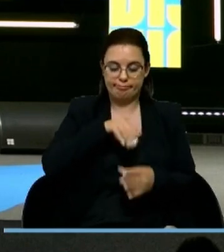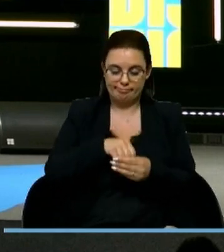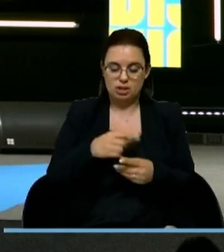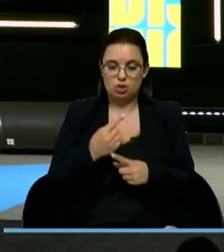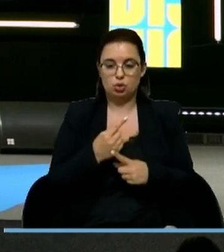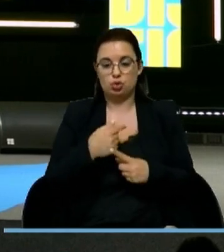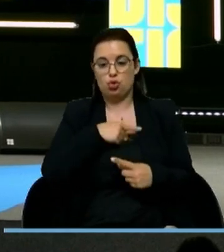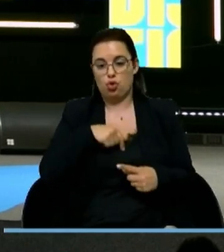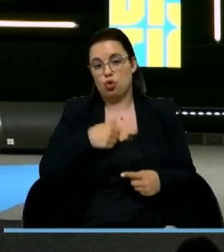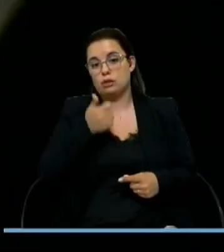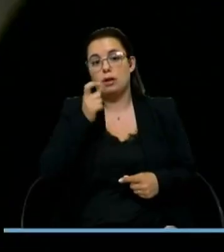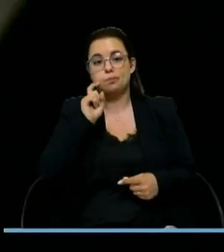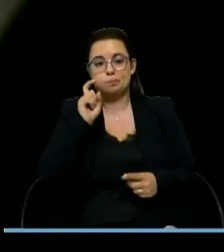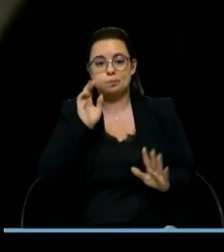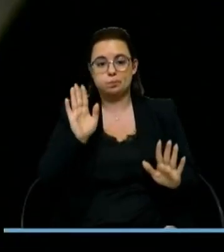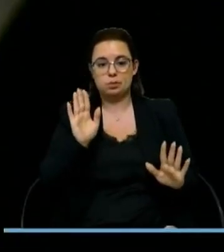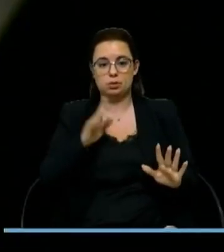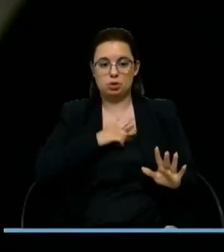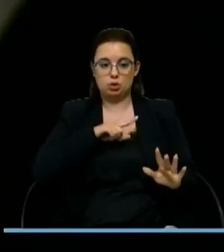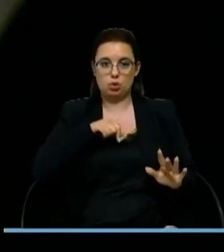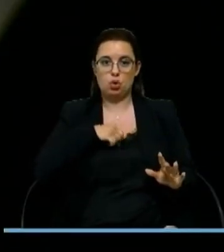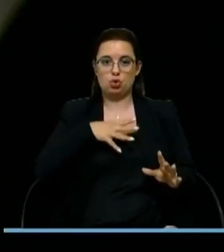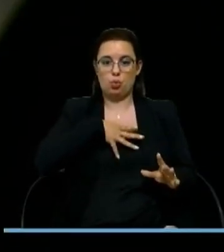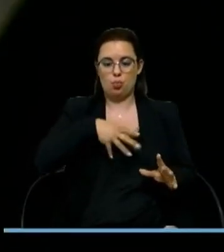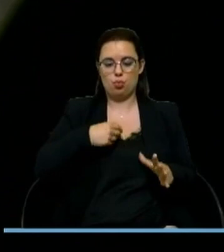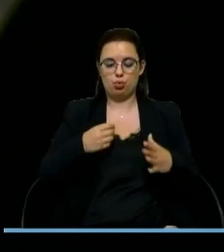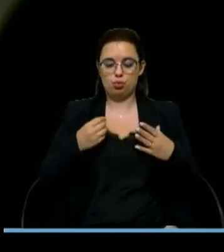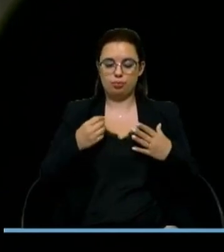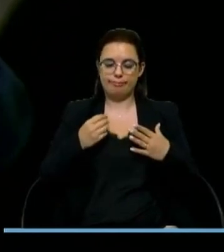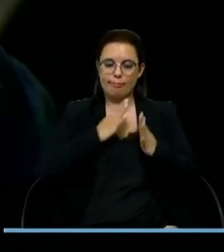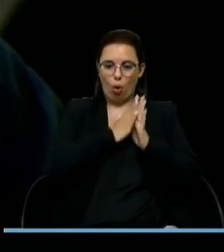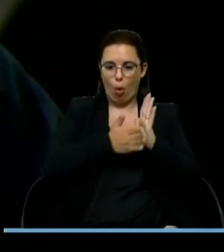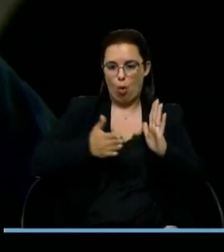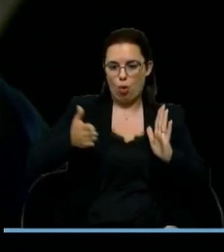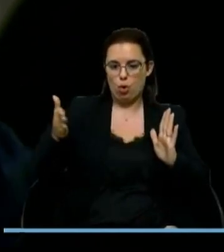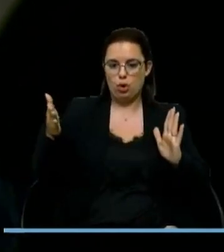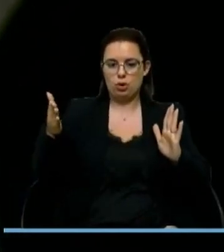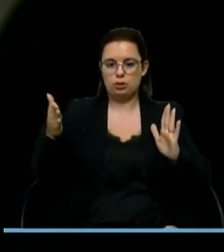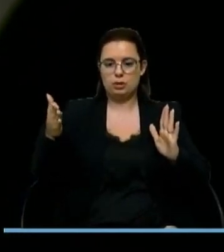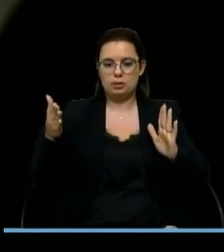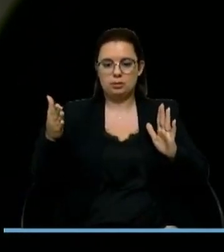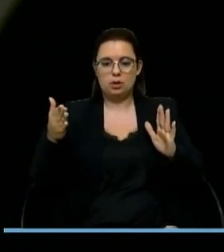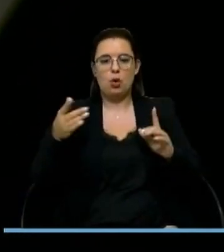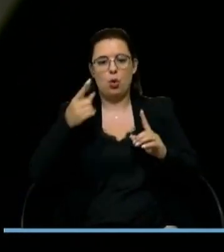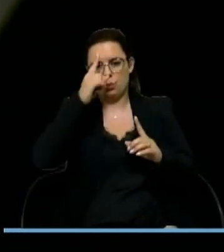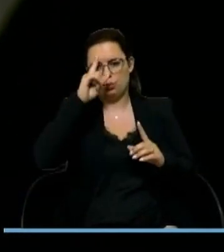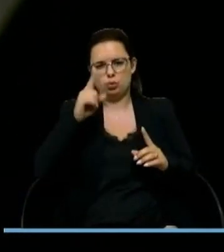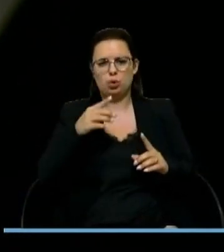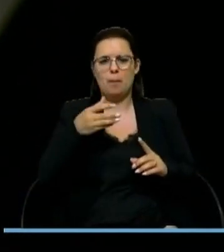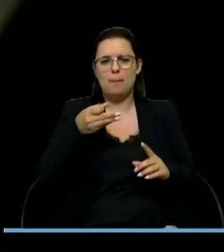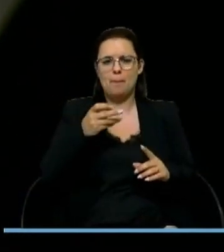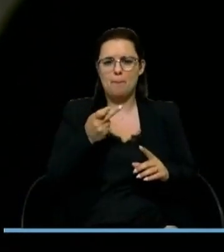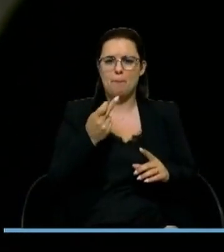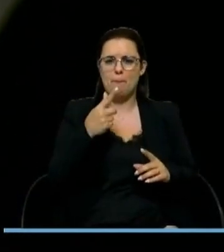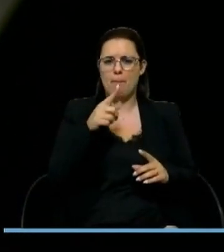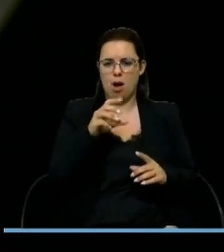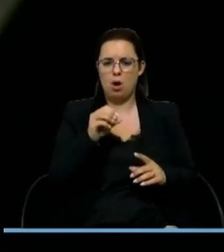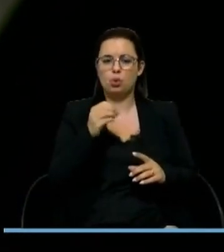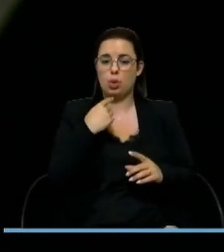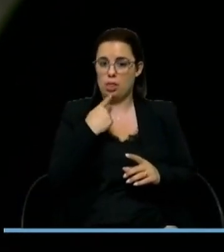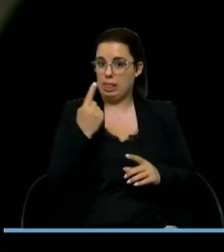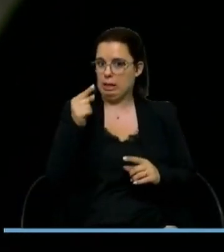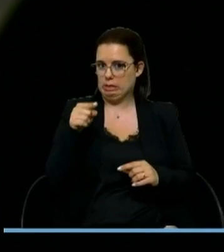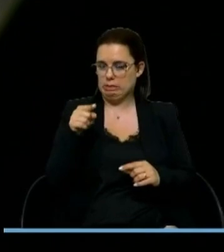nós defendemos, portanto, nós estamos no mundo regulado, nós não estamos no mundo DeFi, que o professor Paulo Amaral começou por